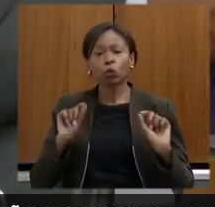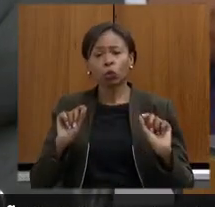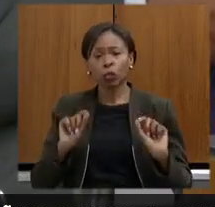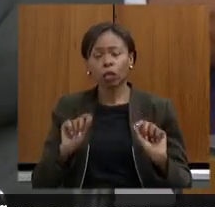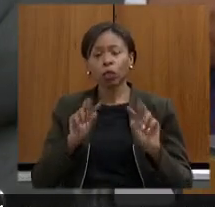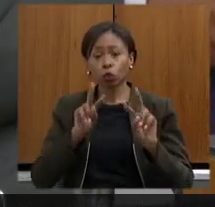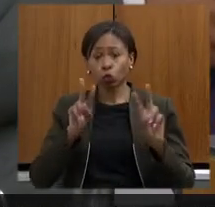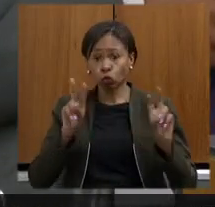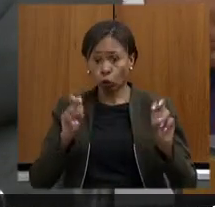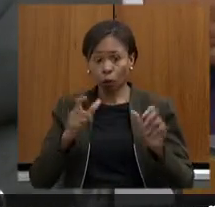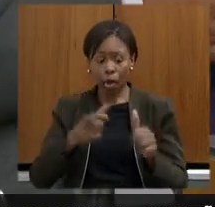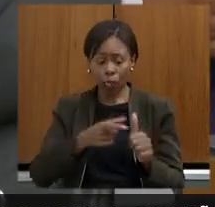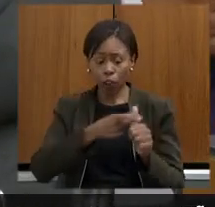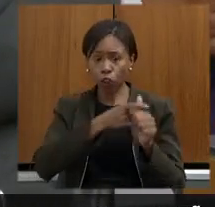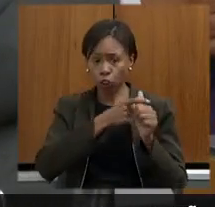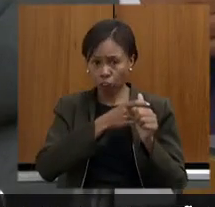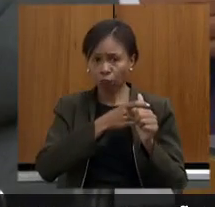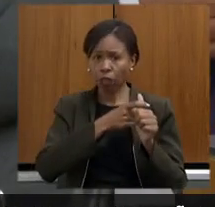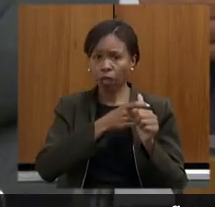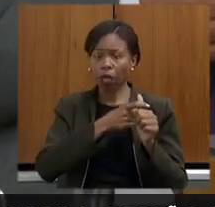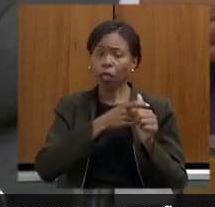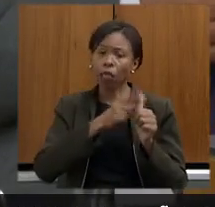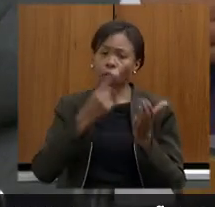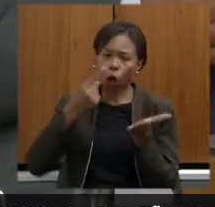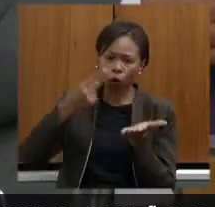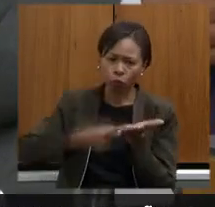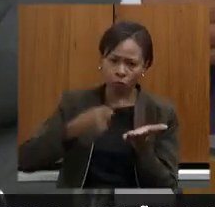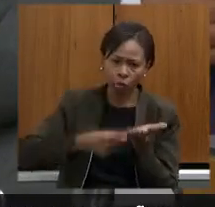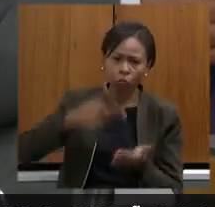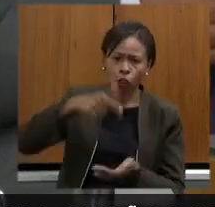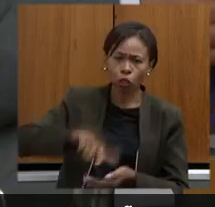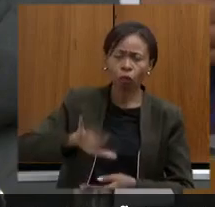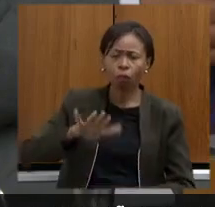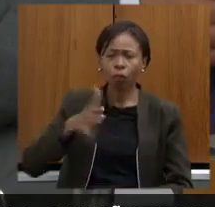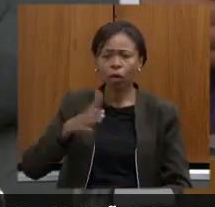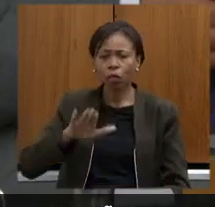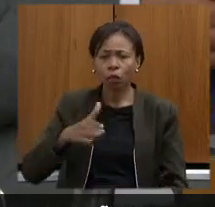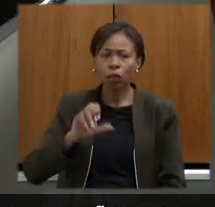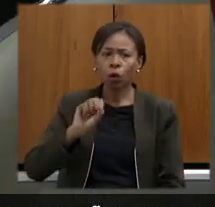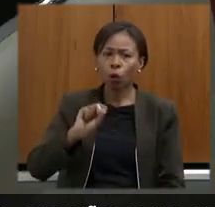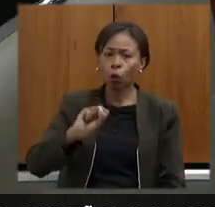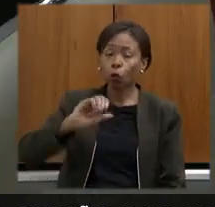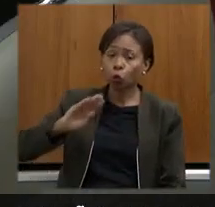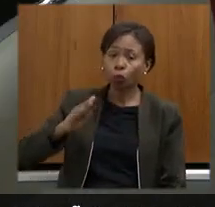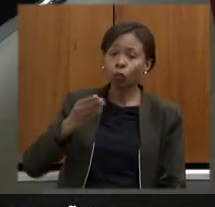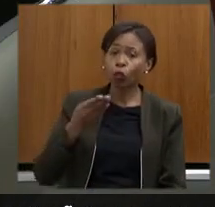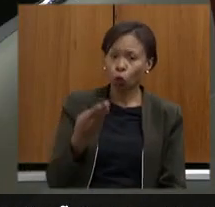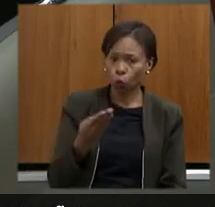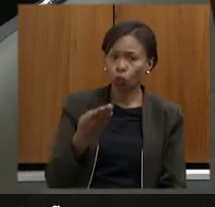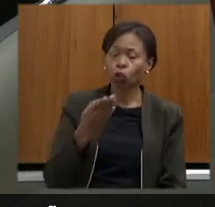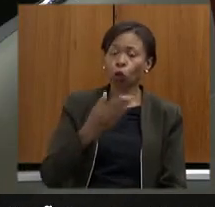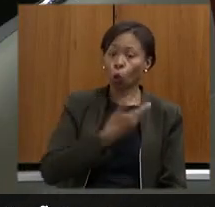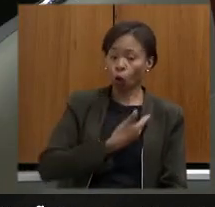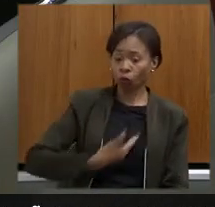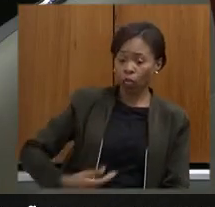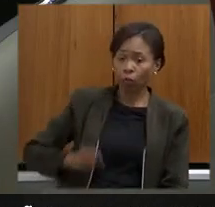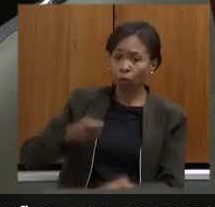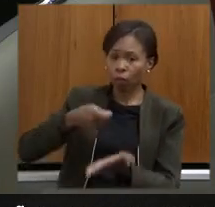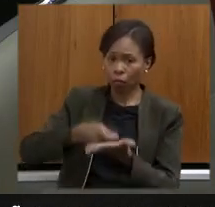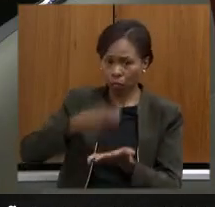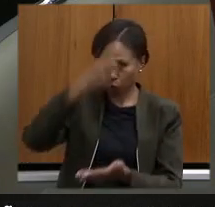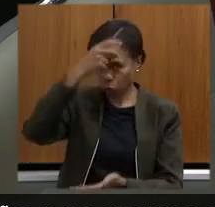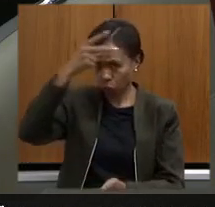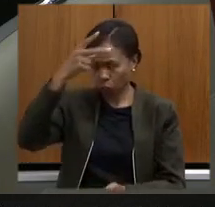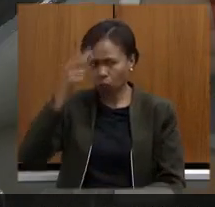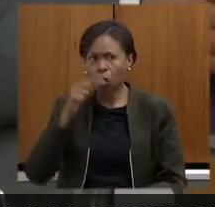à dívida que foi renegociada se aqueles oito bilhões de reais do governo com os municípios dados